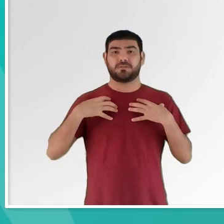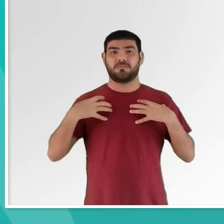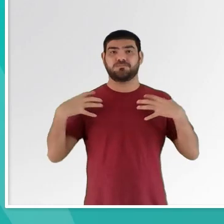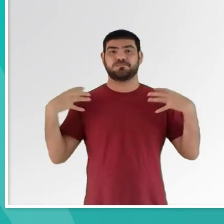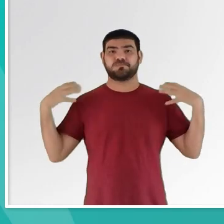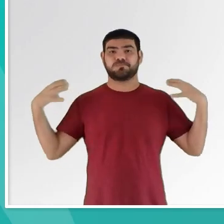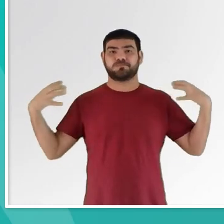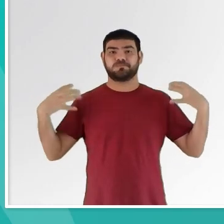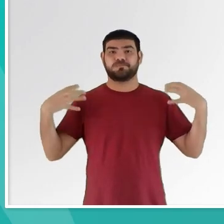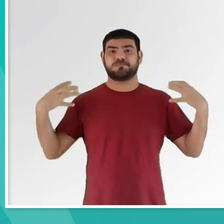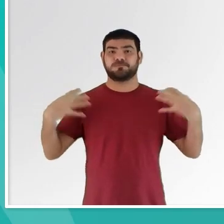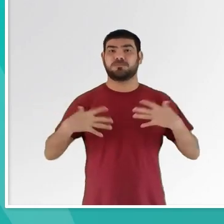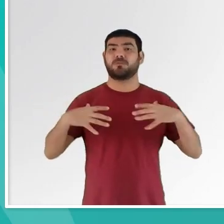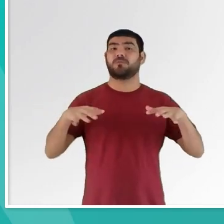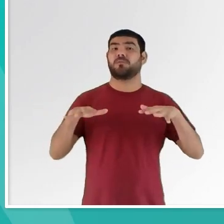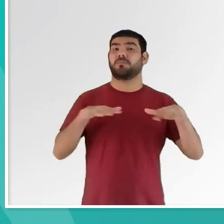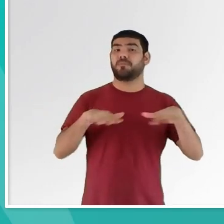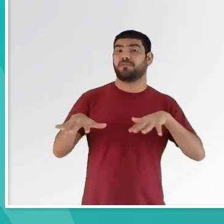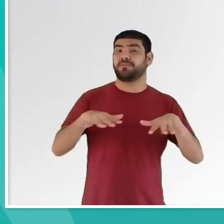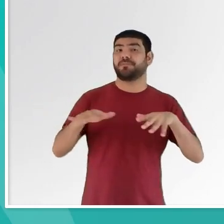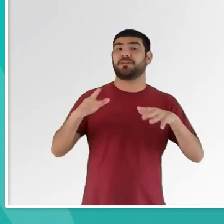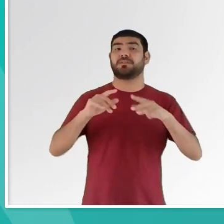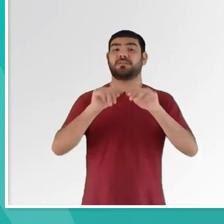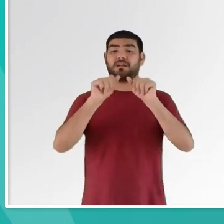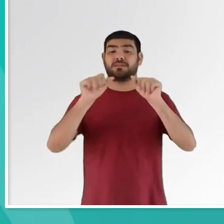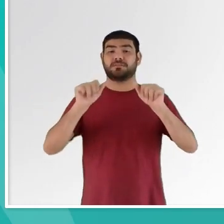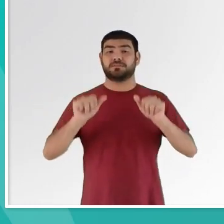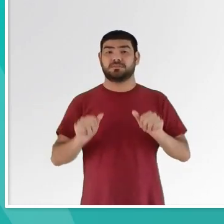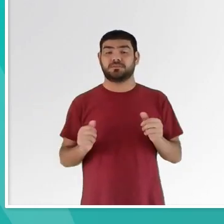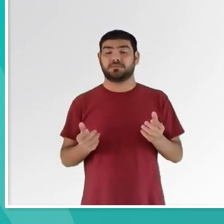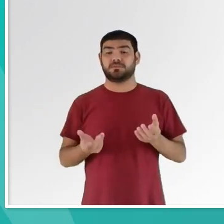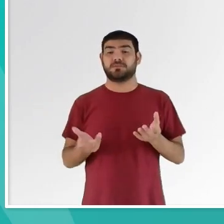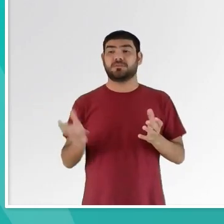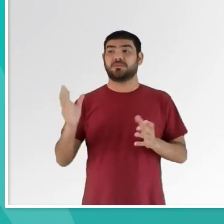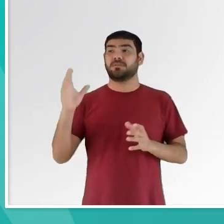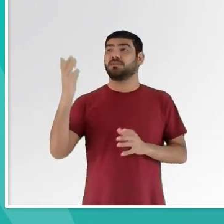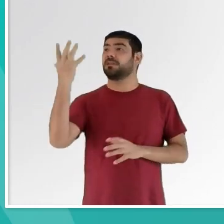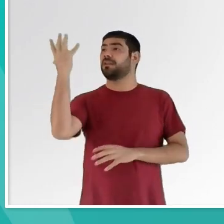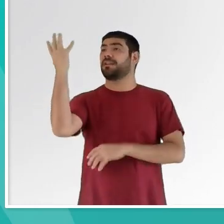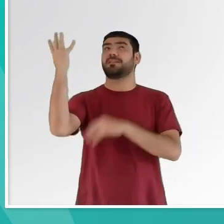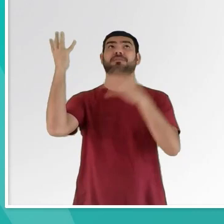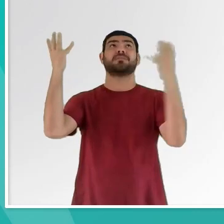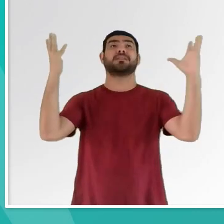movimento artístico pautado na fusão da natureza com a arte. Ele surgiu na